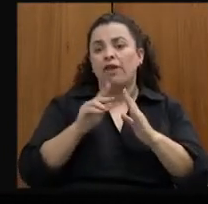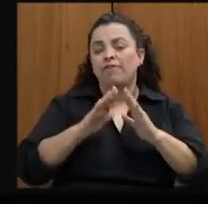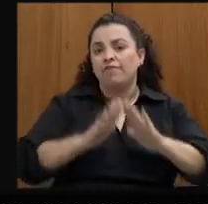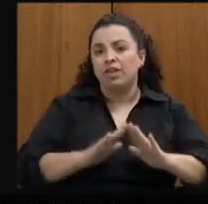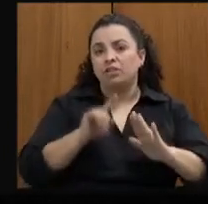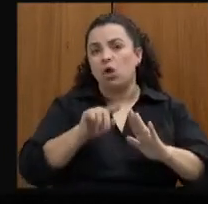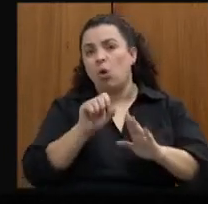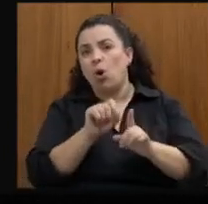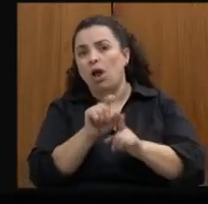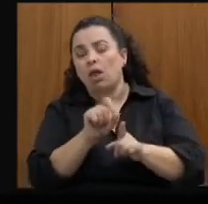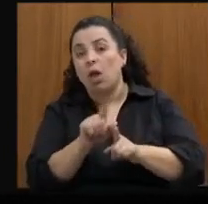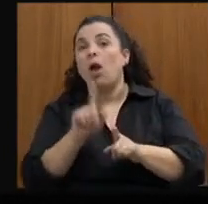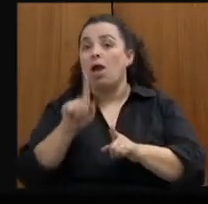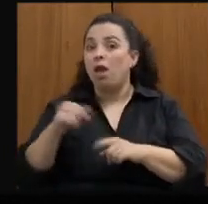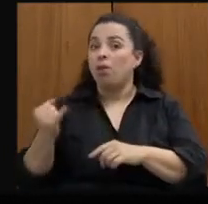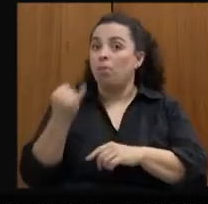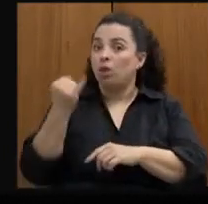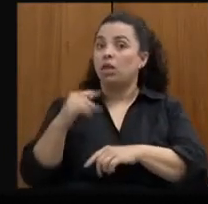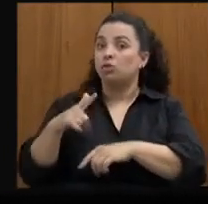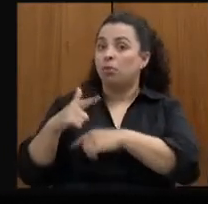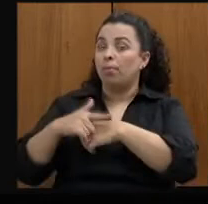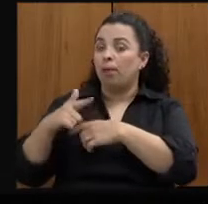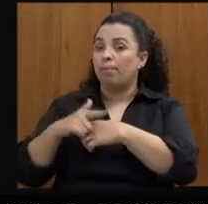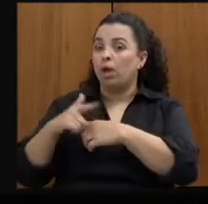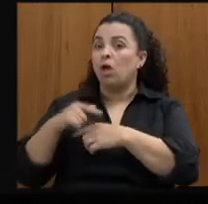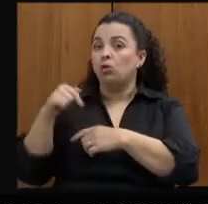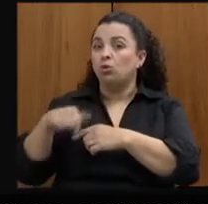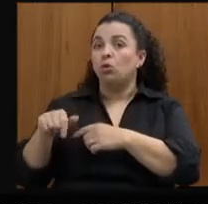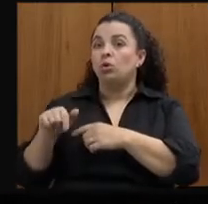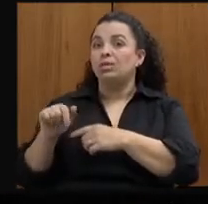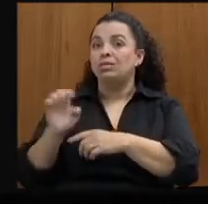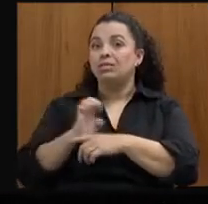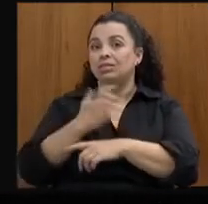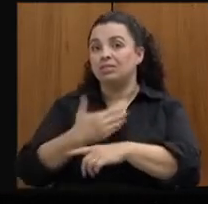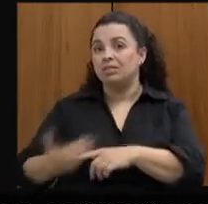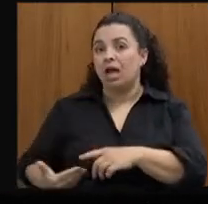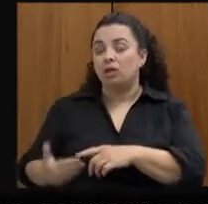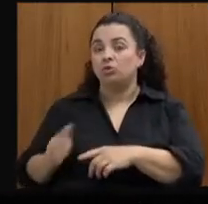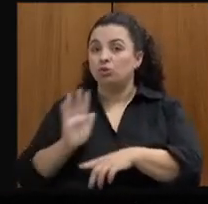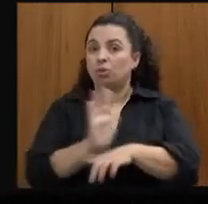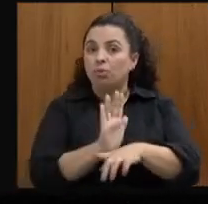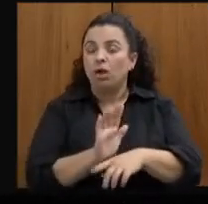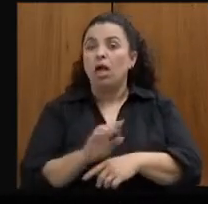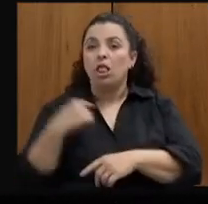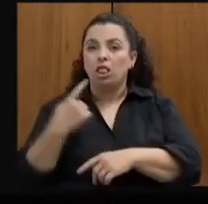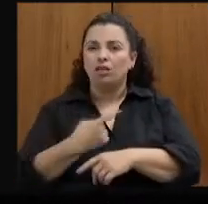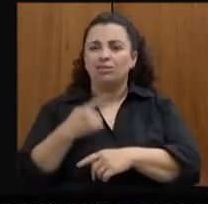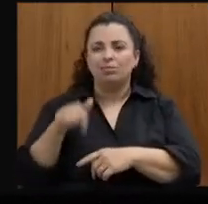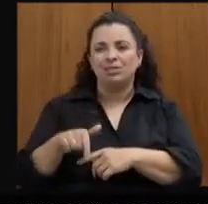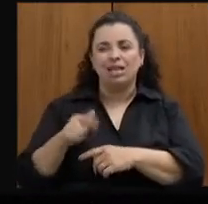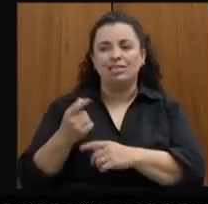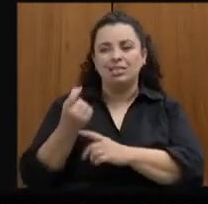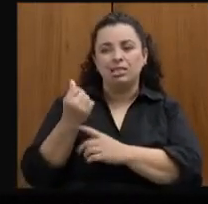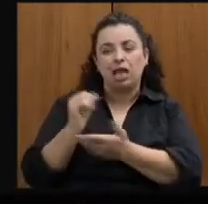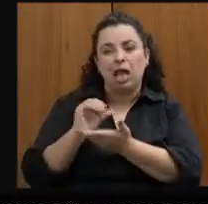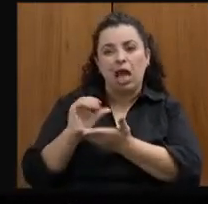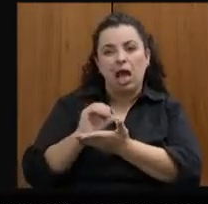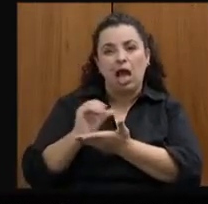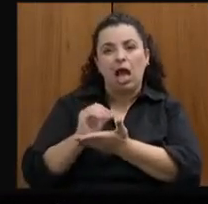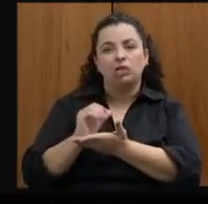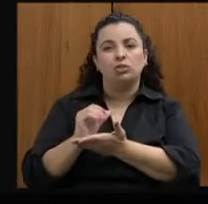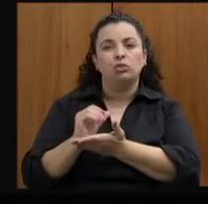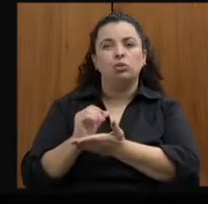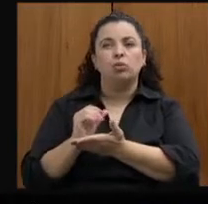Estado. Então, acho que é essa a minha reflexão. Nós temos que sair das receitas extraordinárias e buscarmos ampliação para